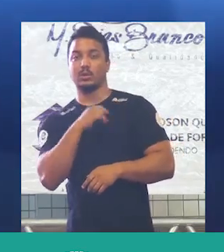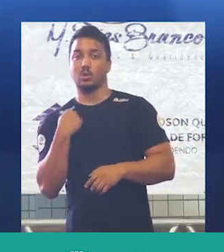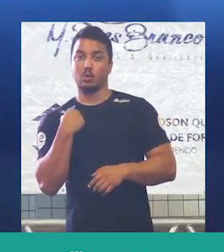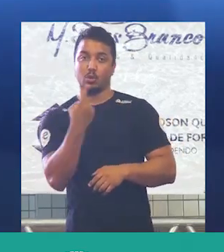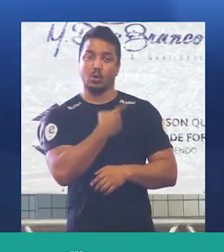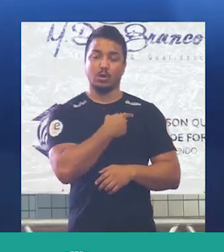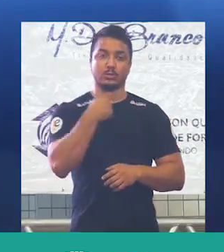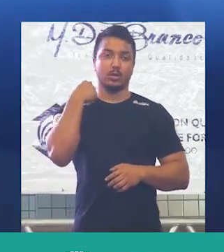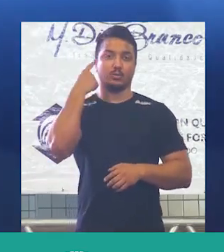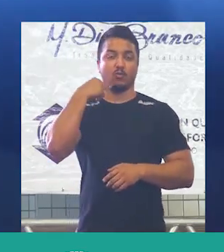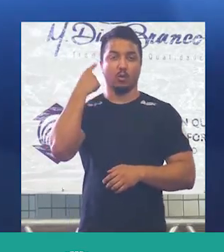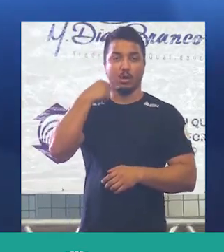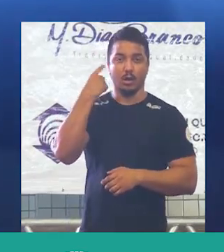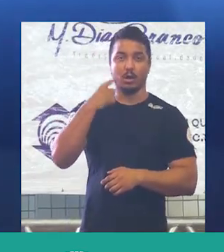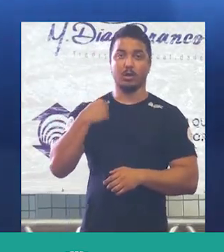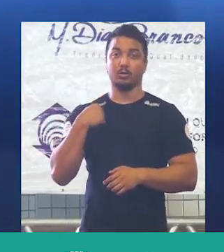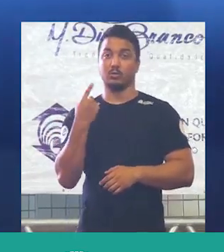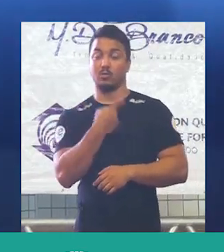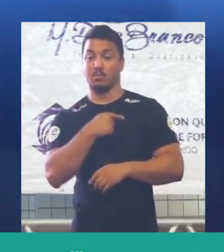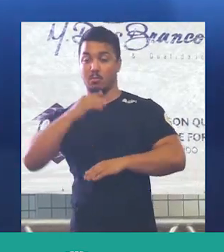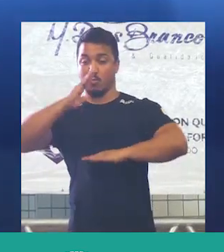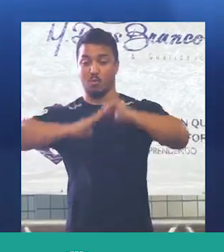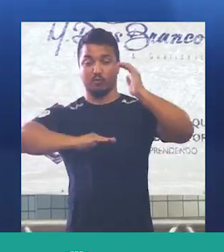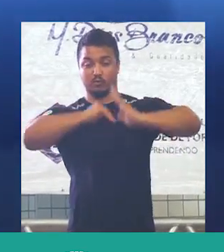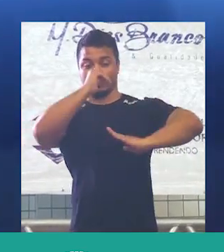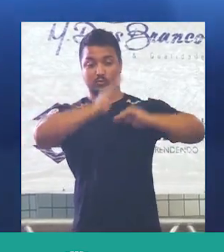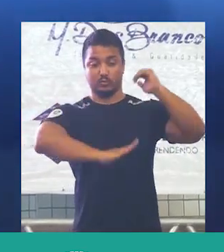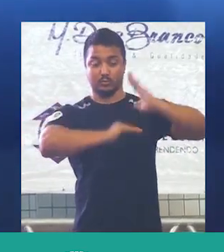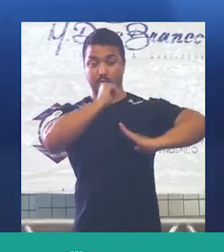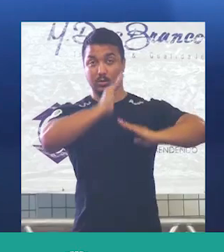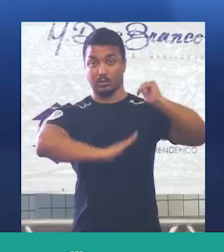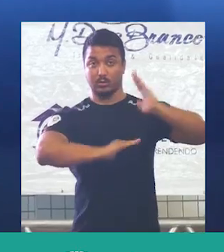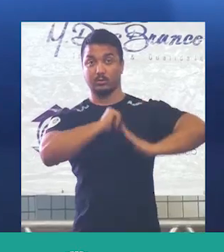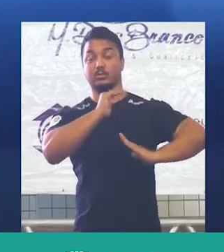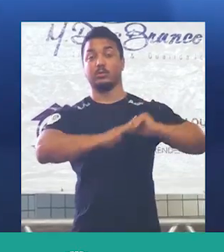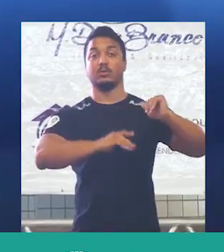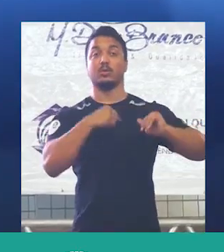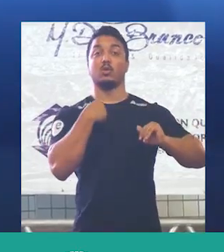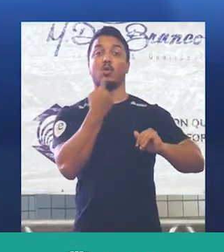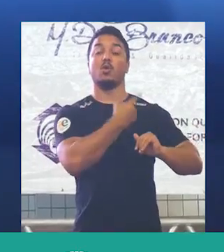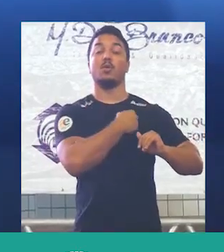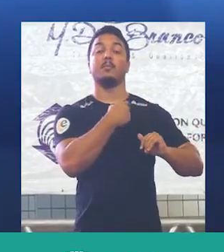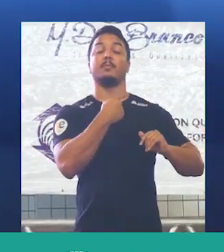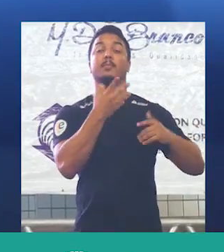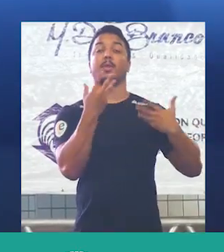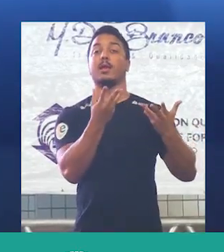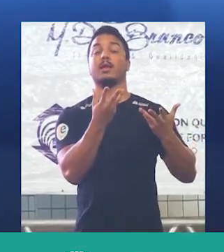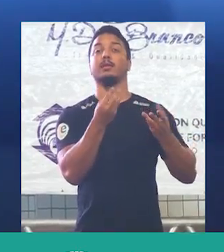nós advogados, nós profissionais, nós temos,